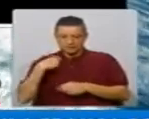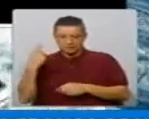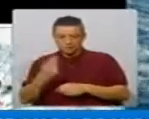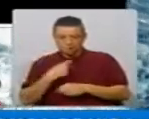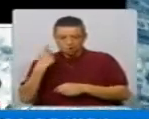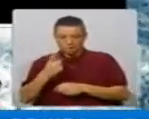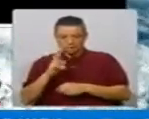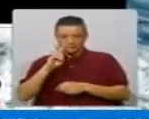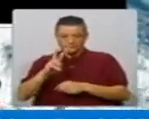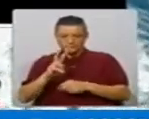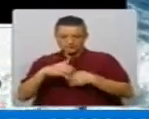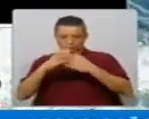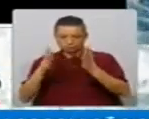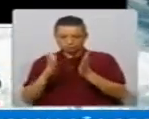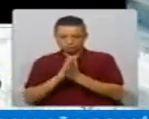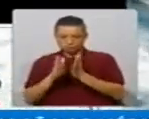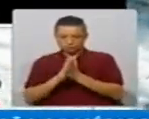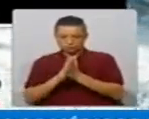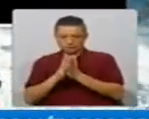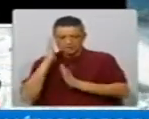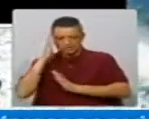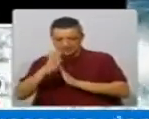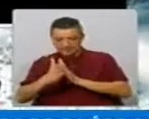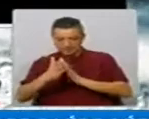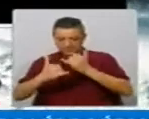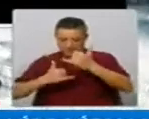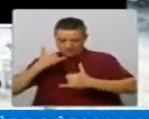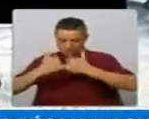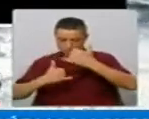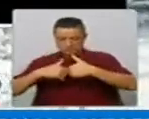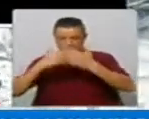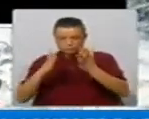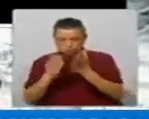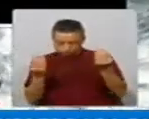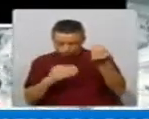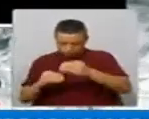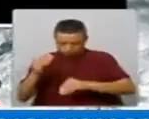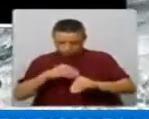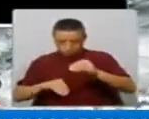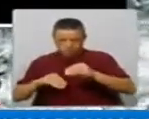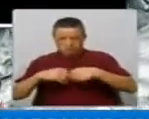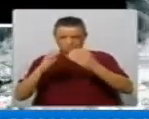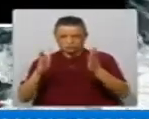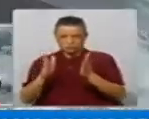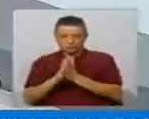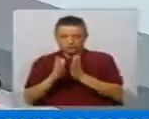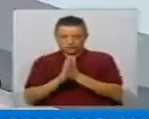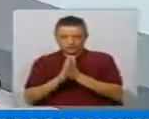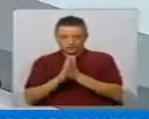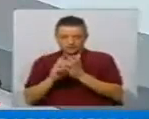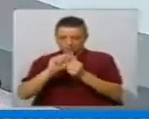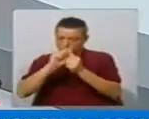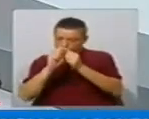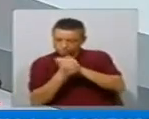ver praticamente ao vivo, em direto e a cores, a formação de toda essa cauda cometária e todas as transformações